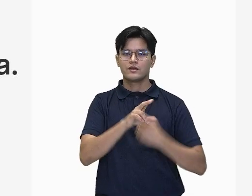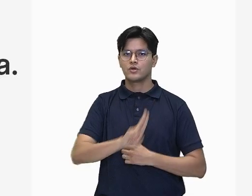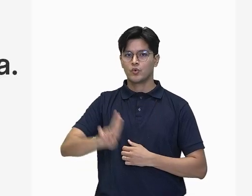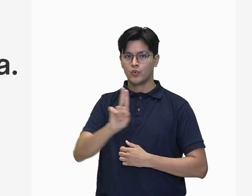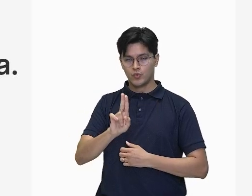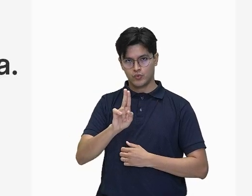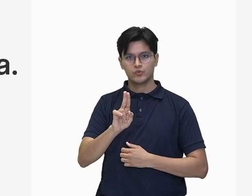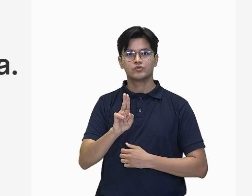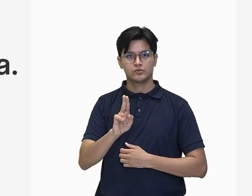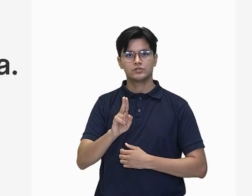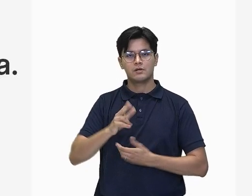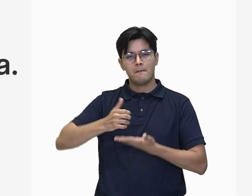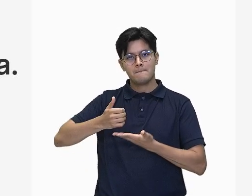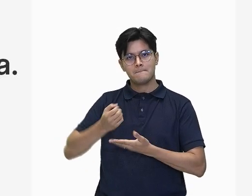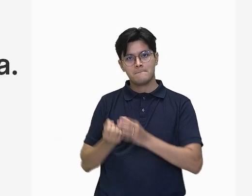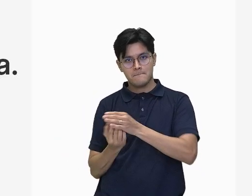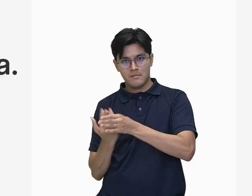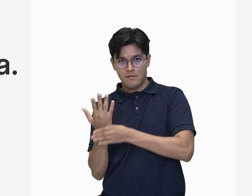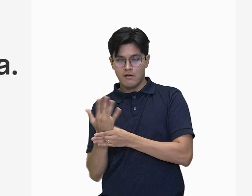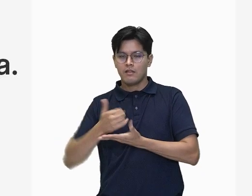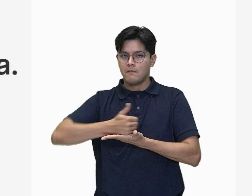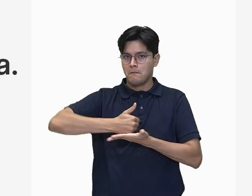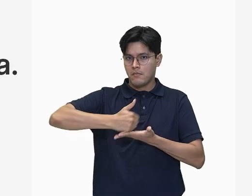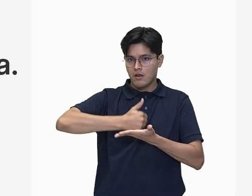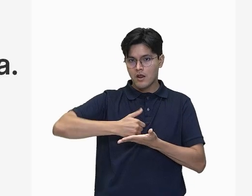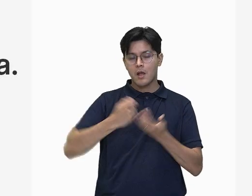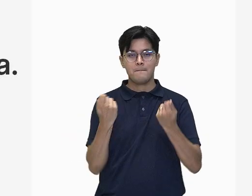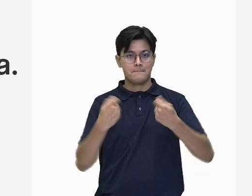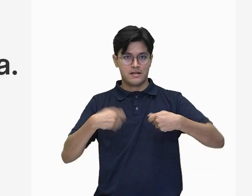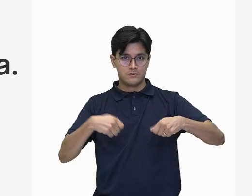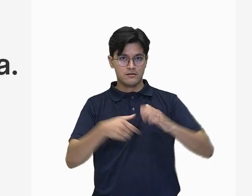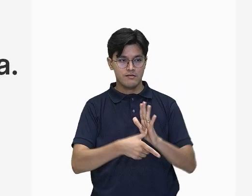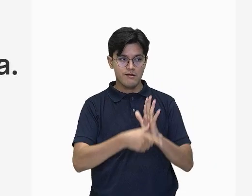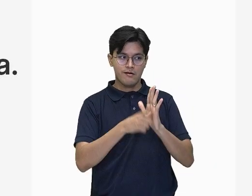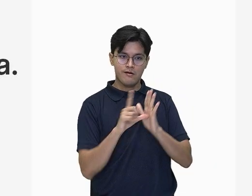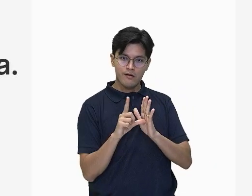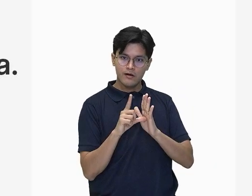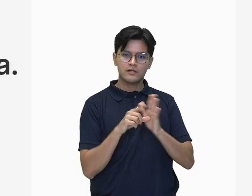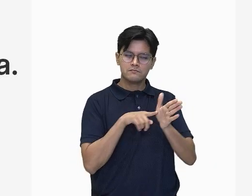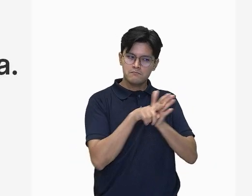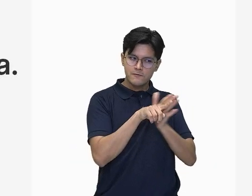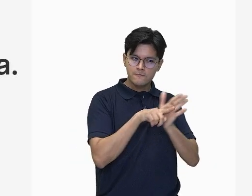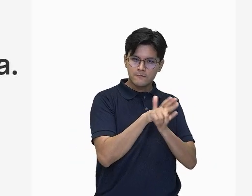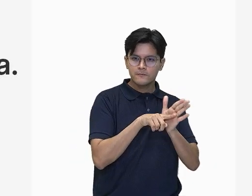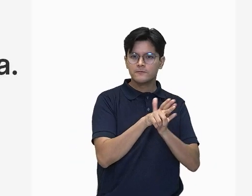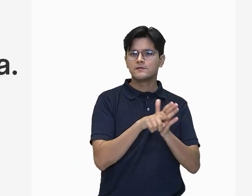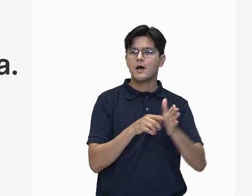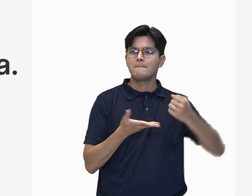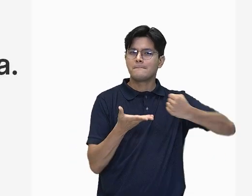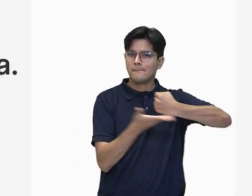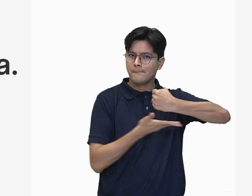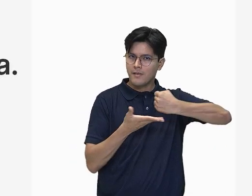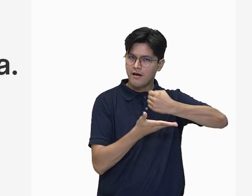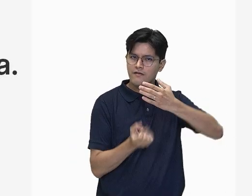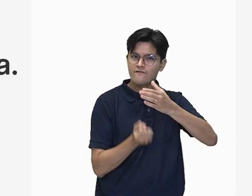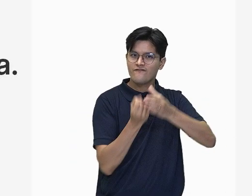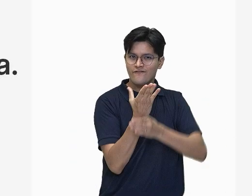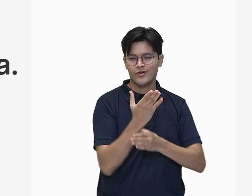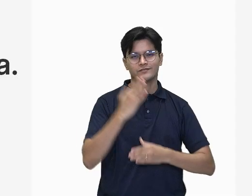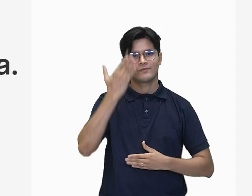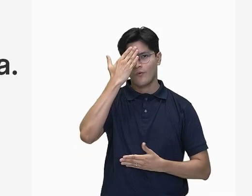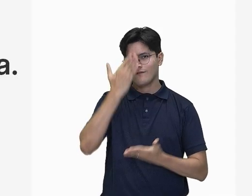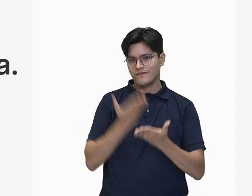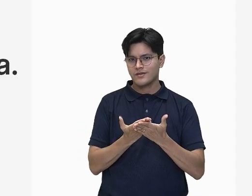plantas medicinais, é essencial consultar ali fontes confiáveis e atualizadas. Né? Onde é que eu acho essa fonte confiável?